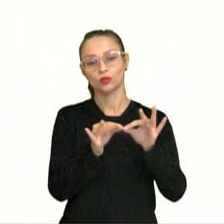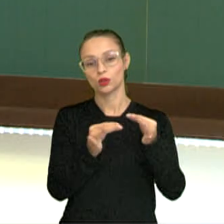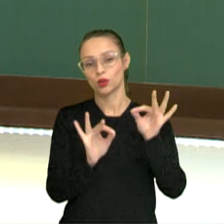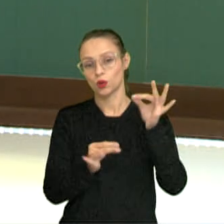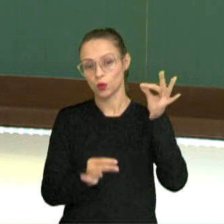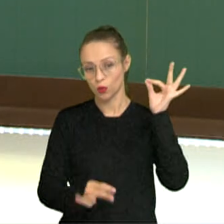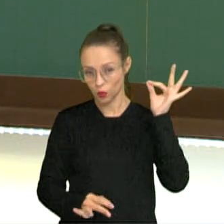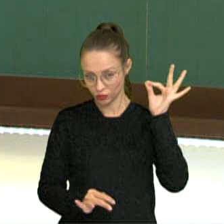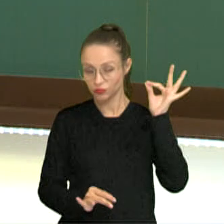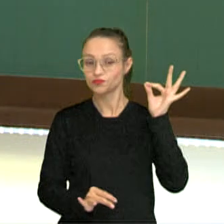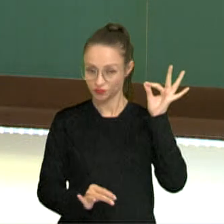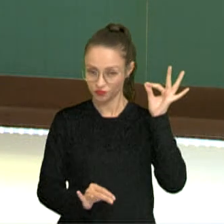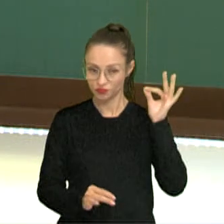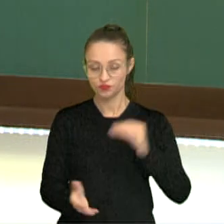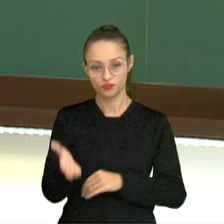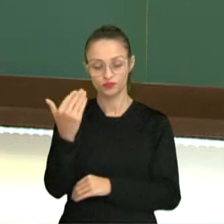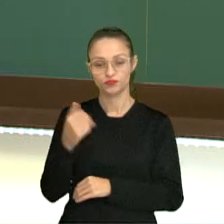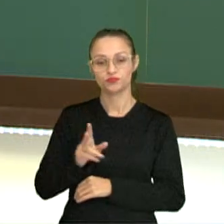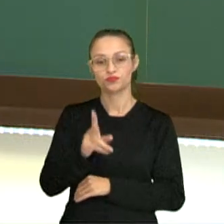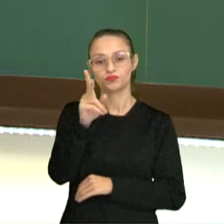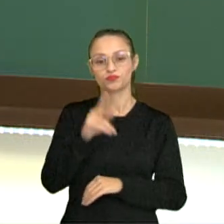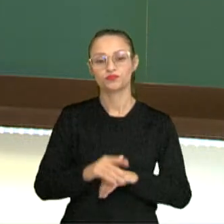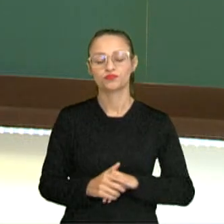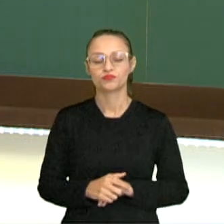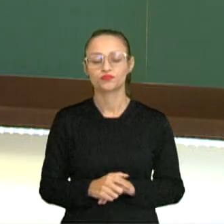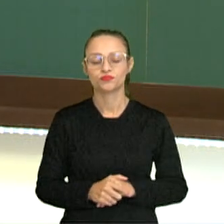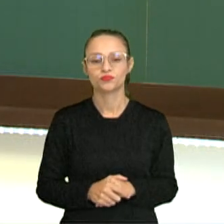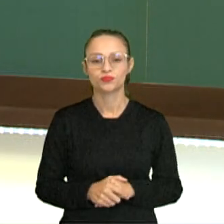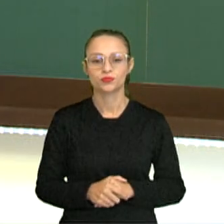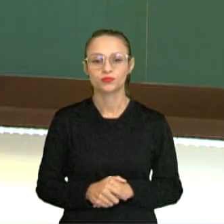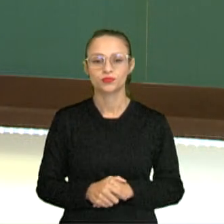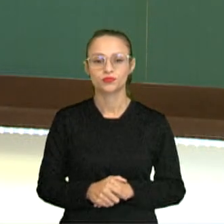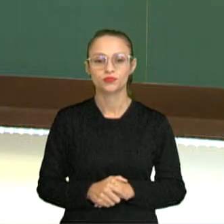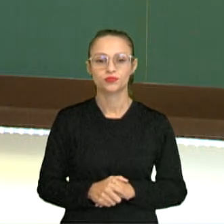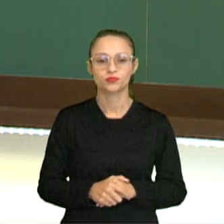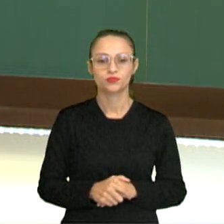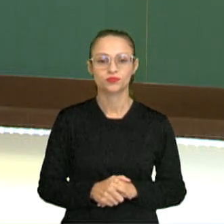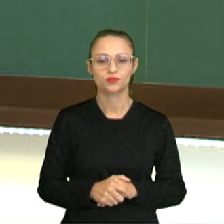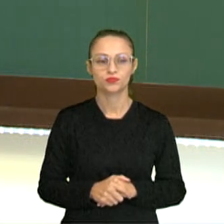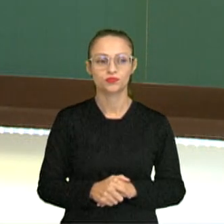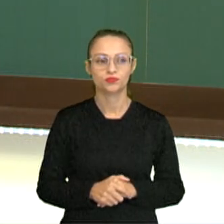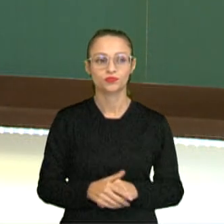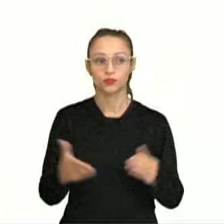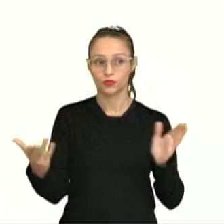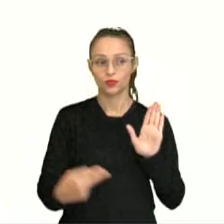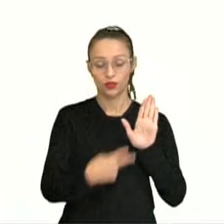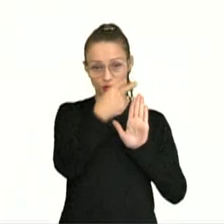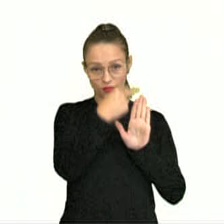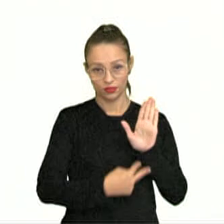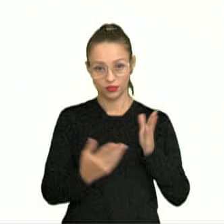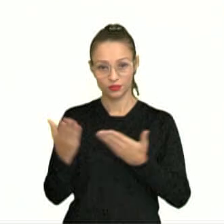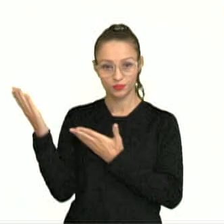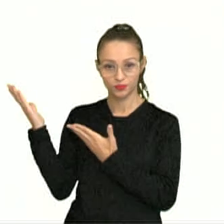De acordo? Vamos a seguir? A saber, vamos a ler ali.